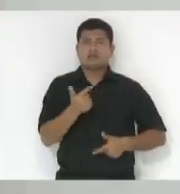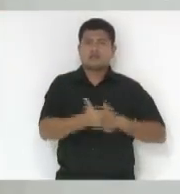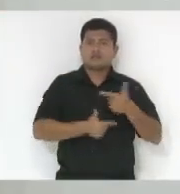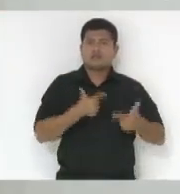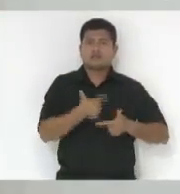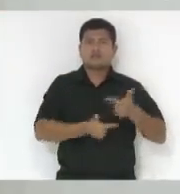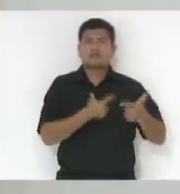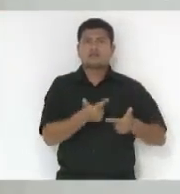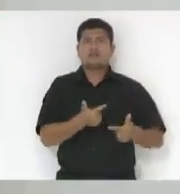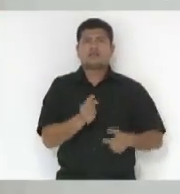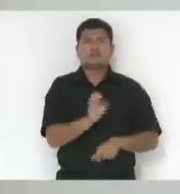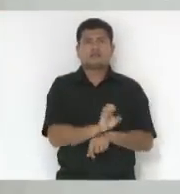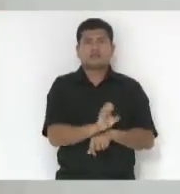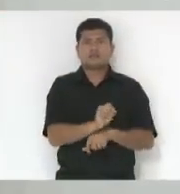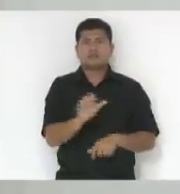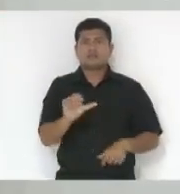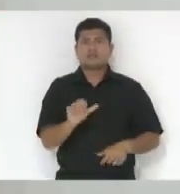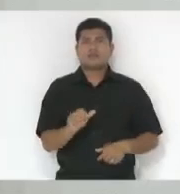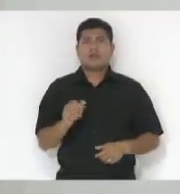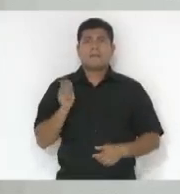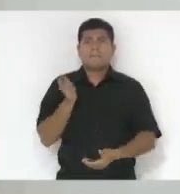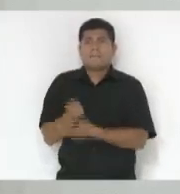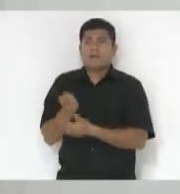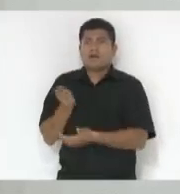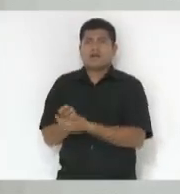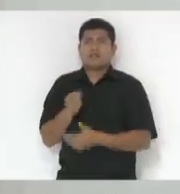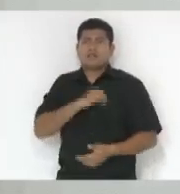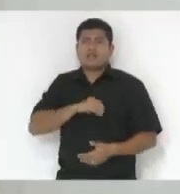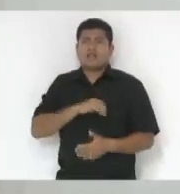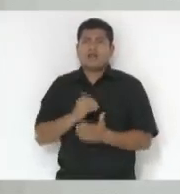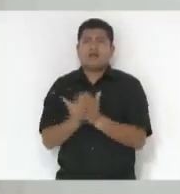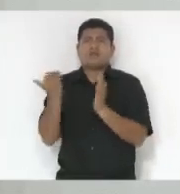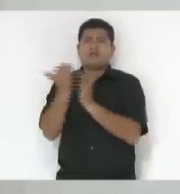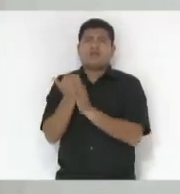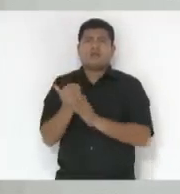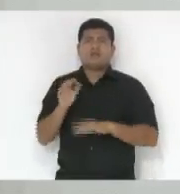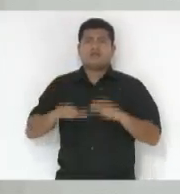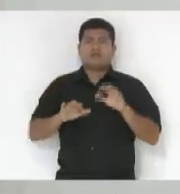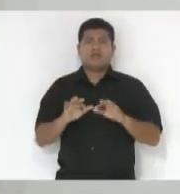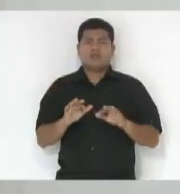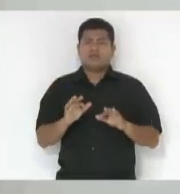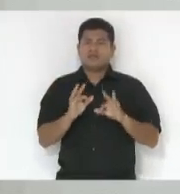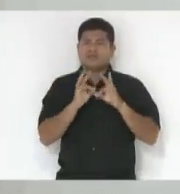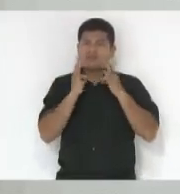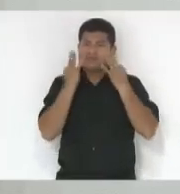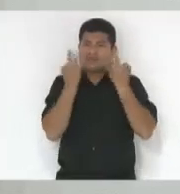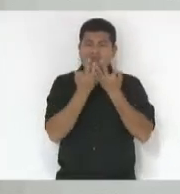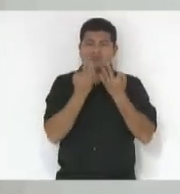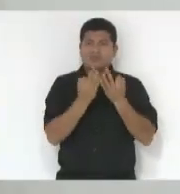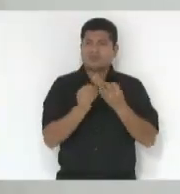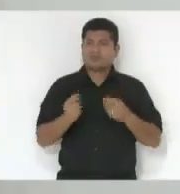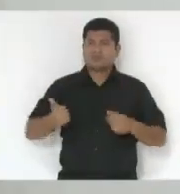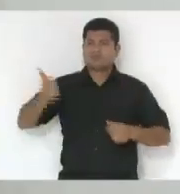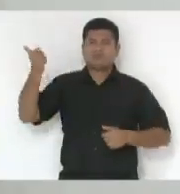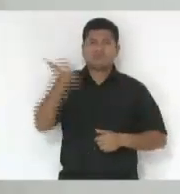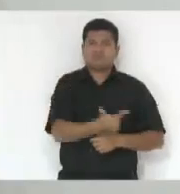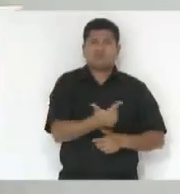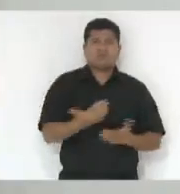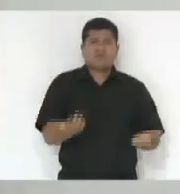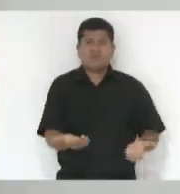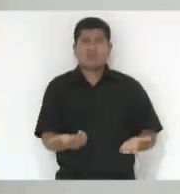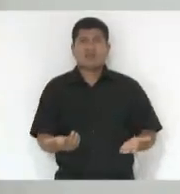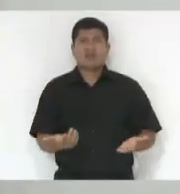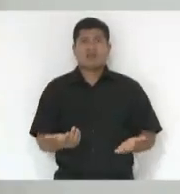tipo exorbitantes e aumentos que são maiores do que a renda de uma família inteira. A maior parte das famílias catarinenses não ganha